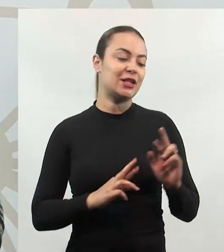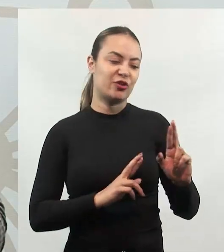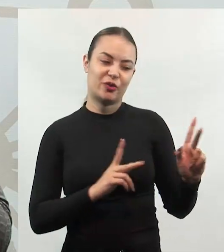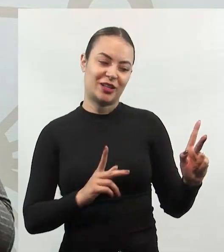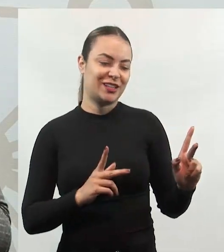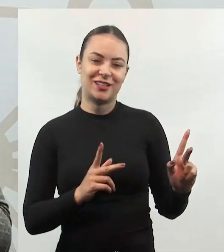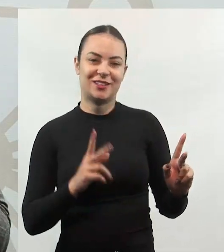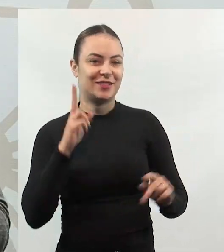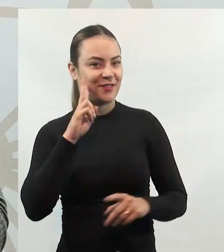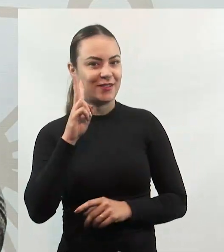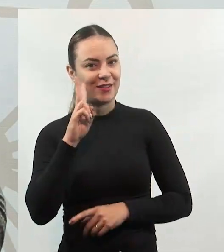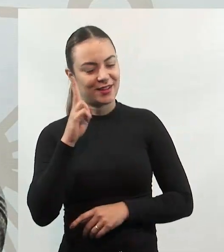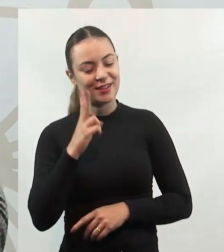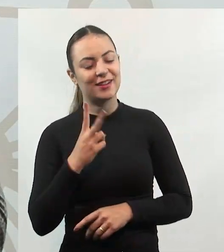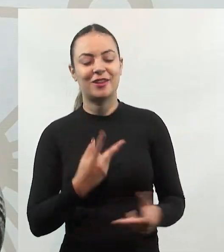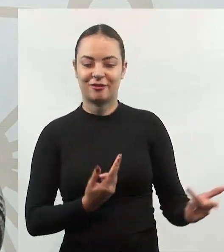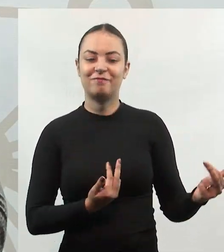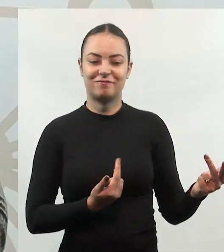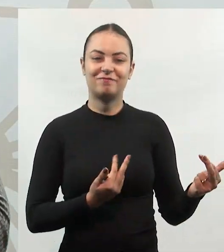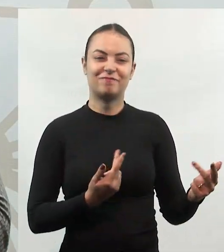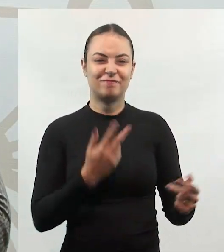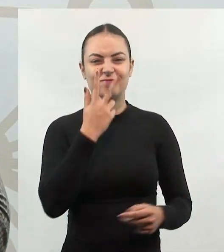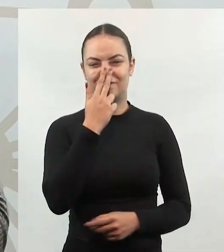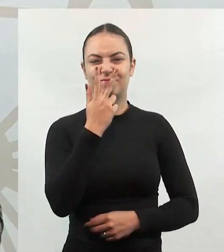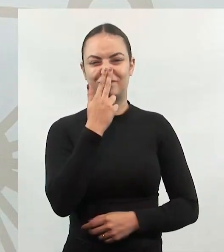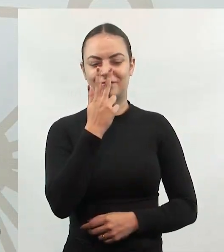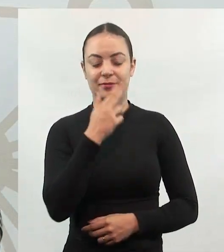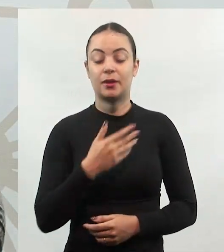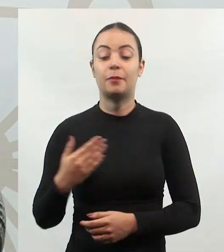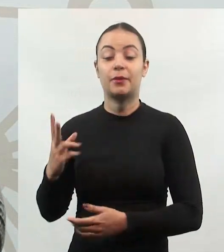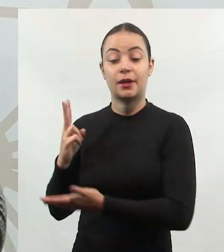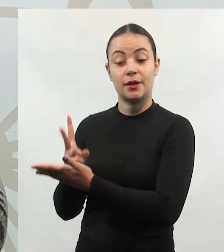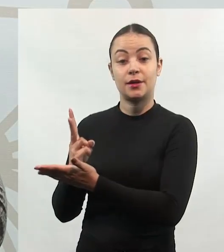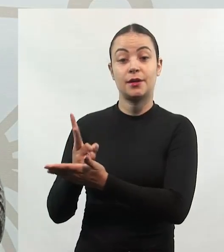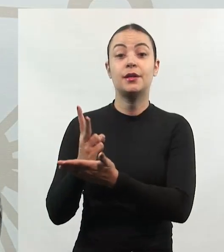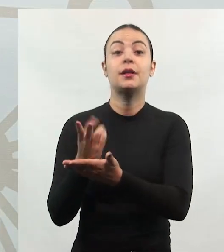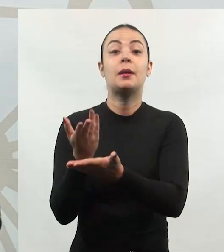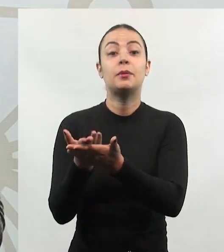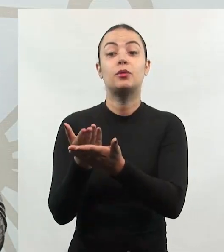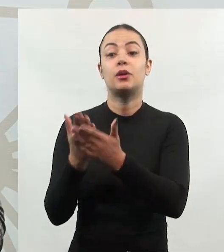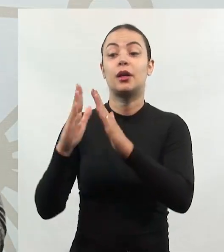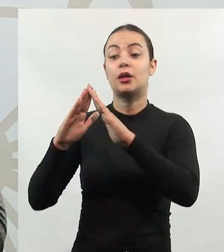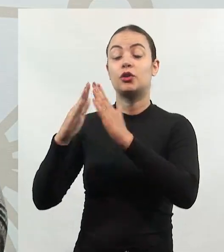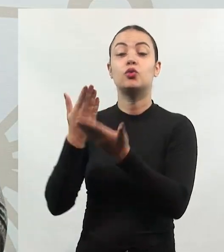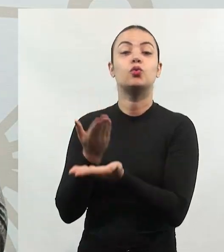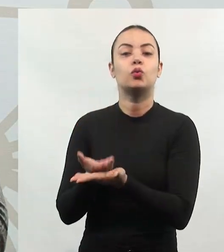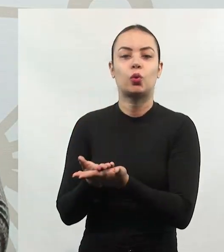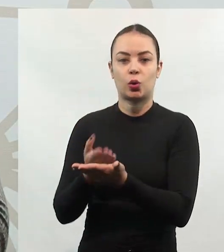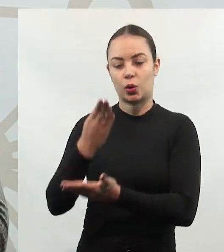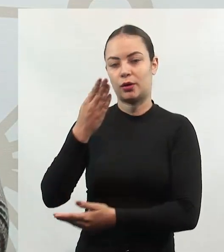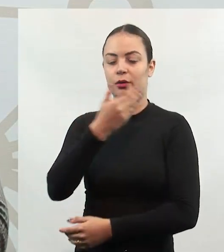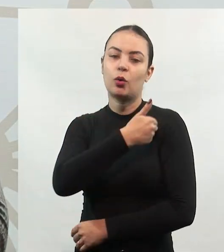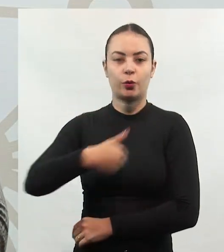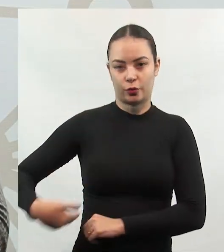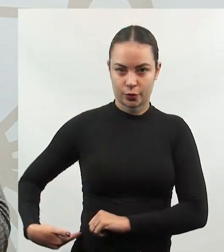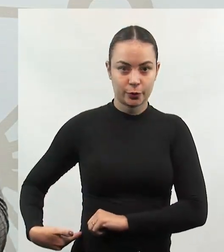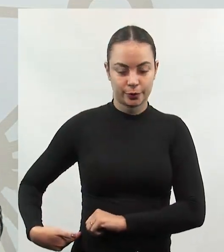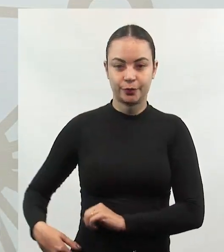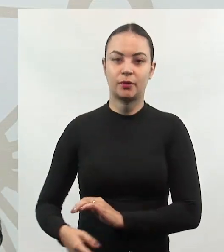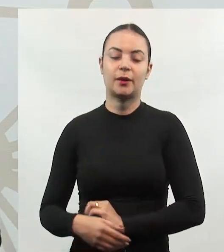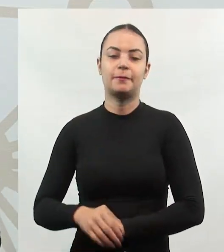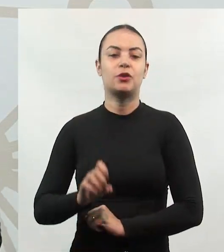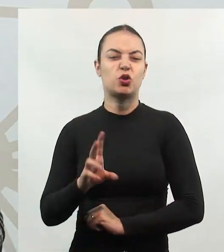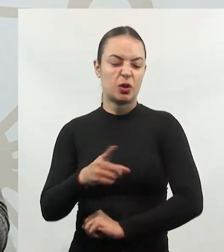apenas na primeira e segunda série numa escola particular, porque eu era bolsista. Na época, meu pai era funcionário público federal e,